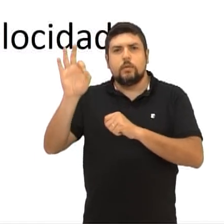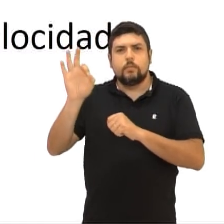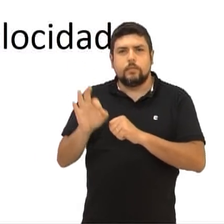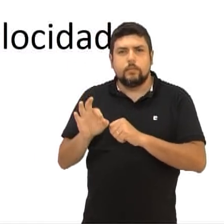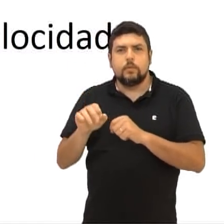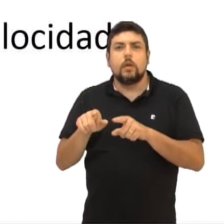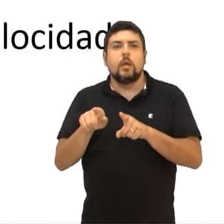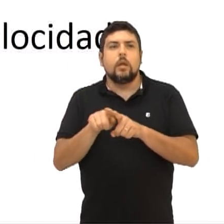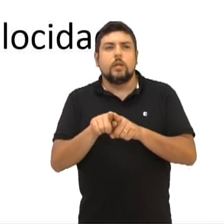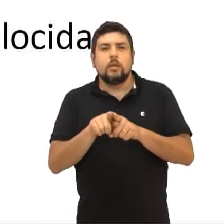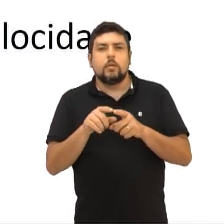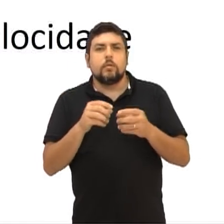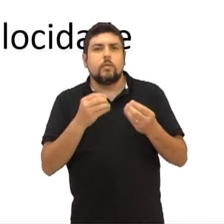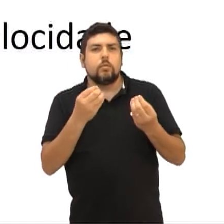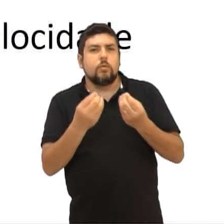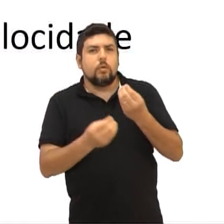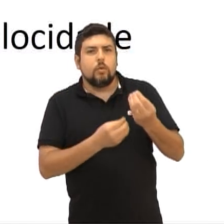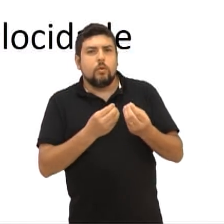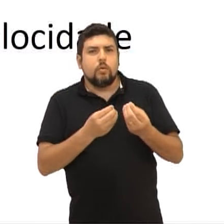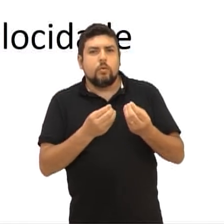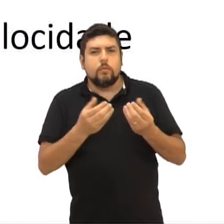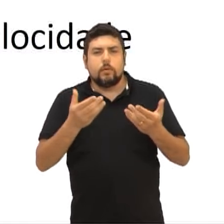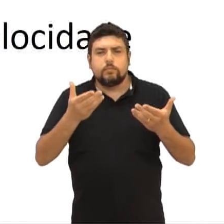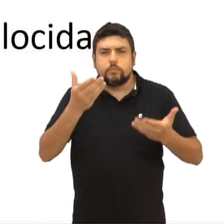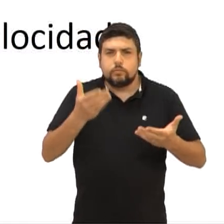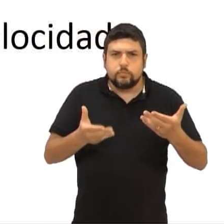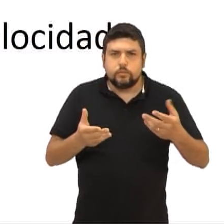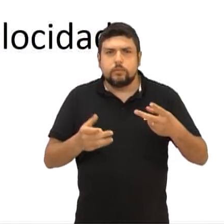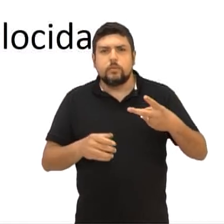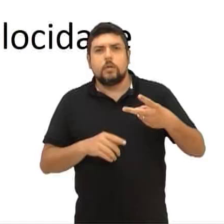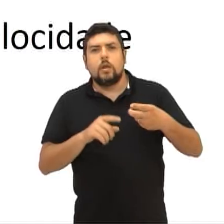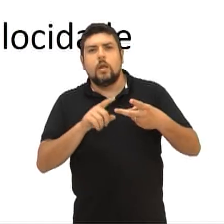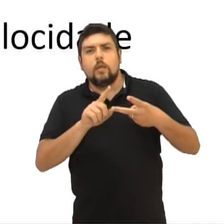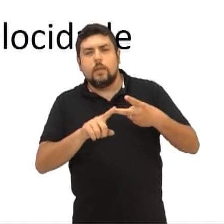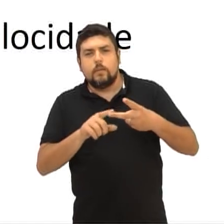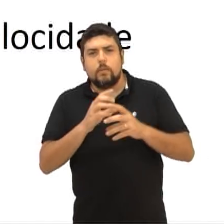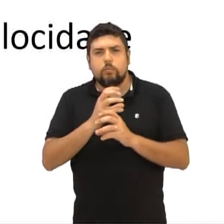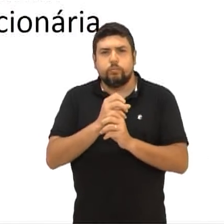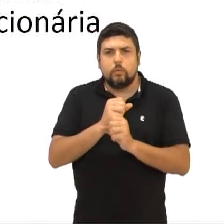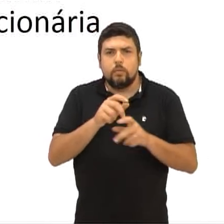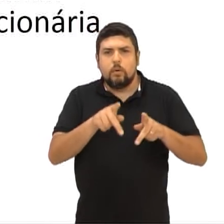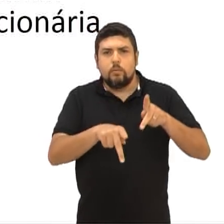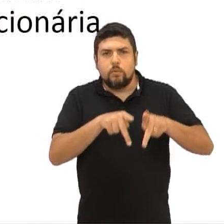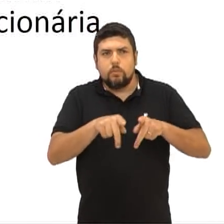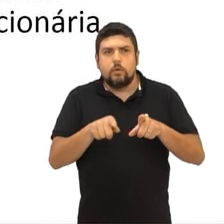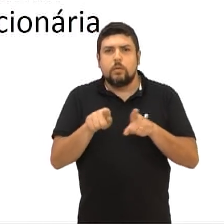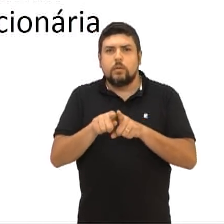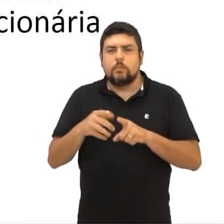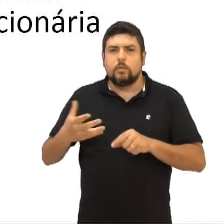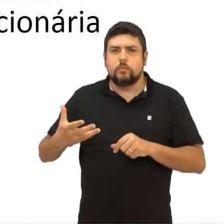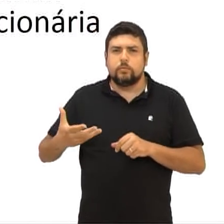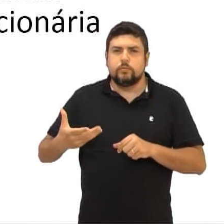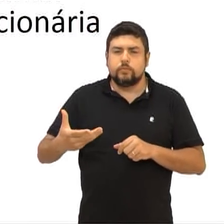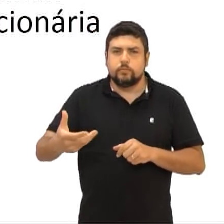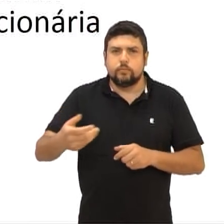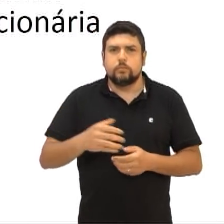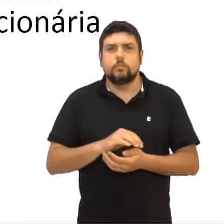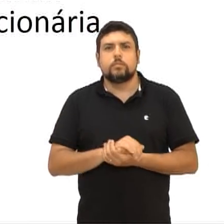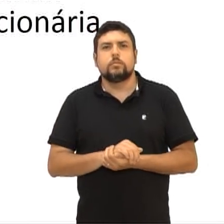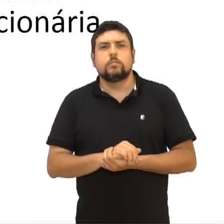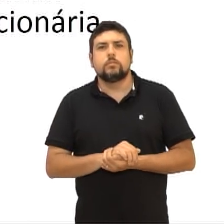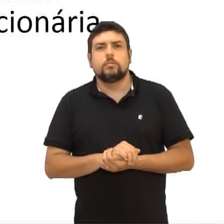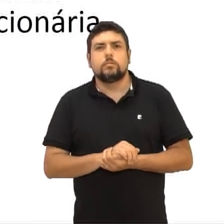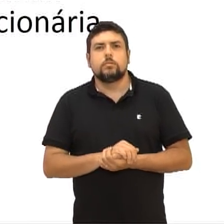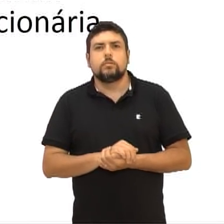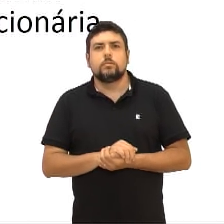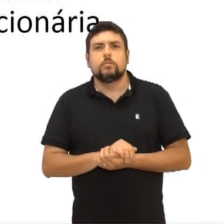envolvendo diferentes razões, densidade demográfica e velocidade média. Antes de entrarmos aí